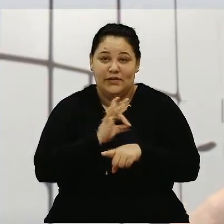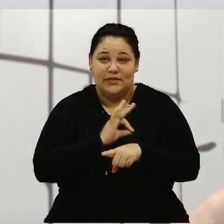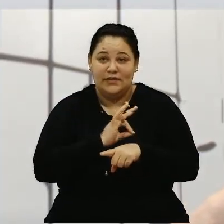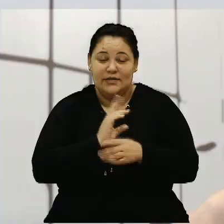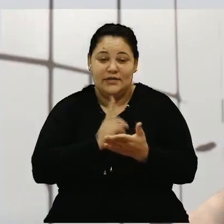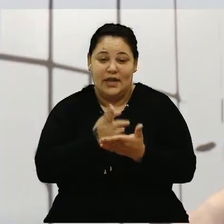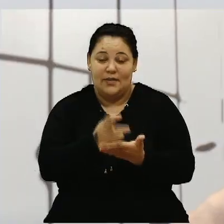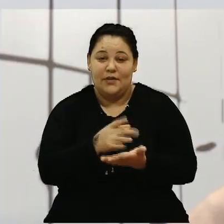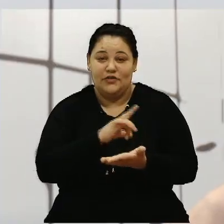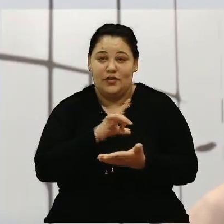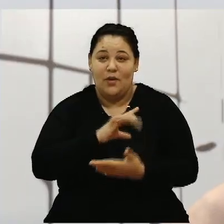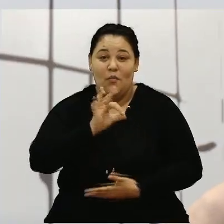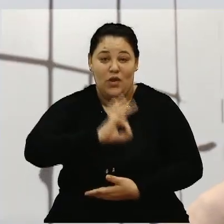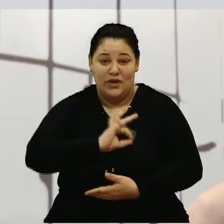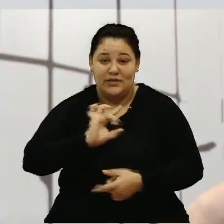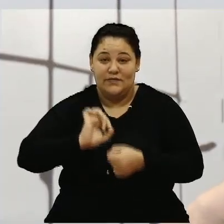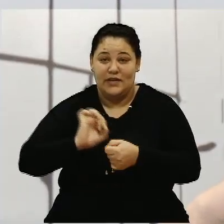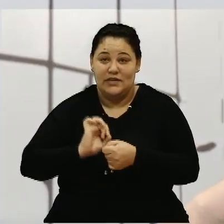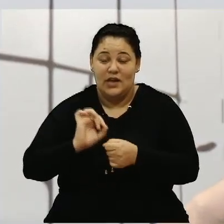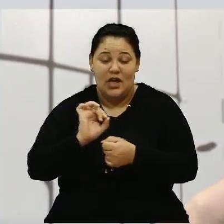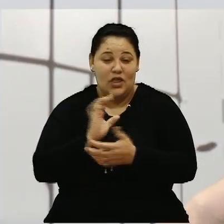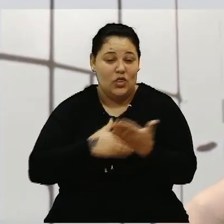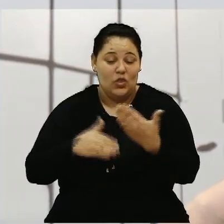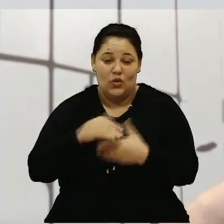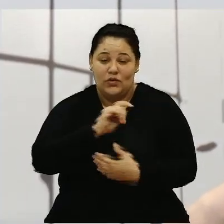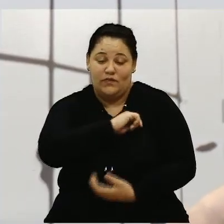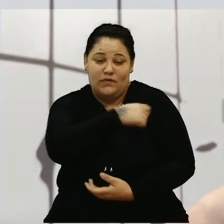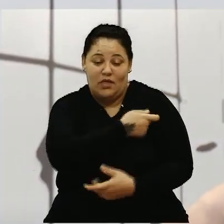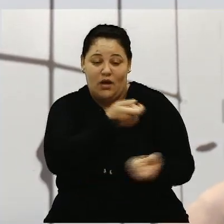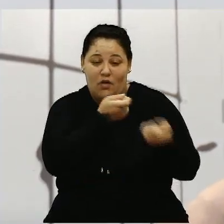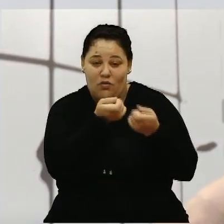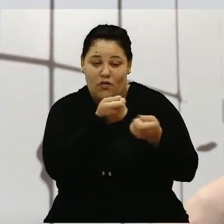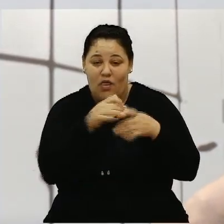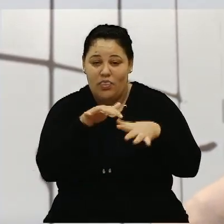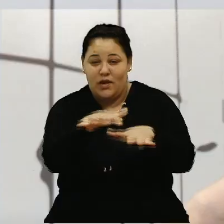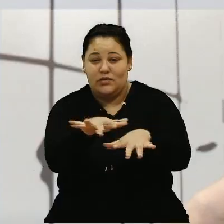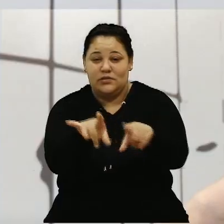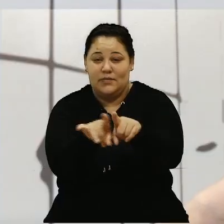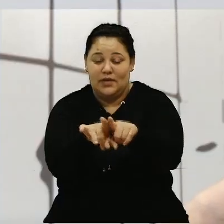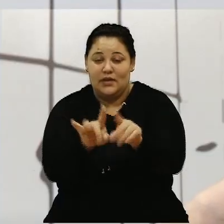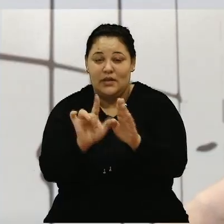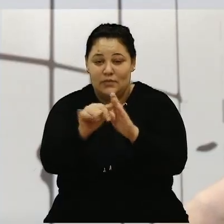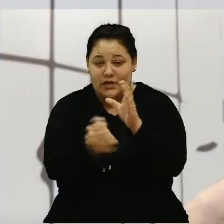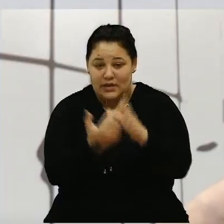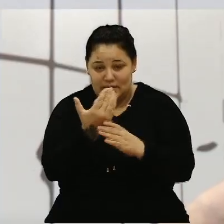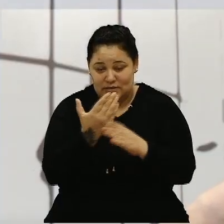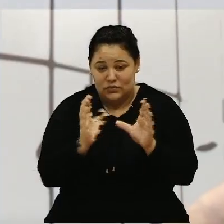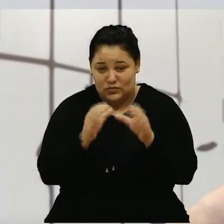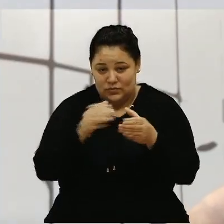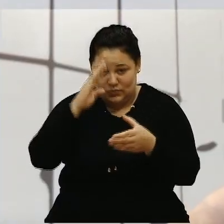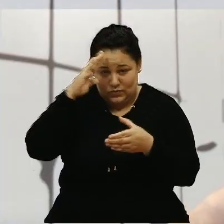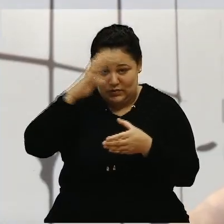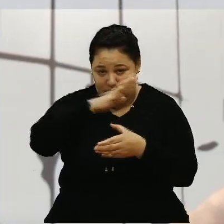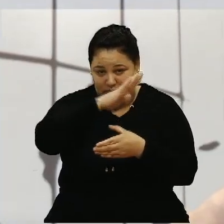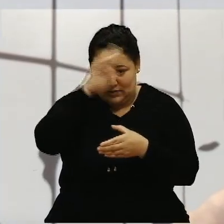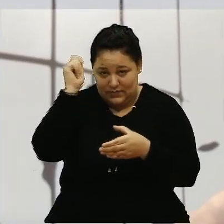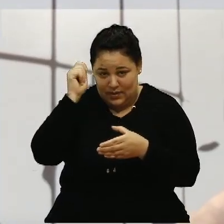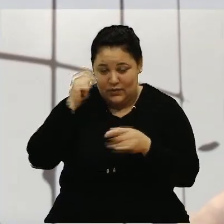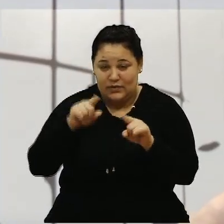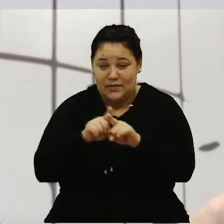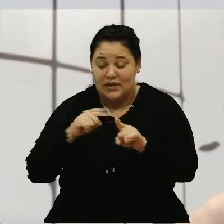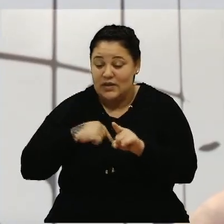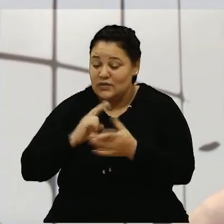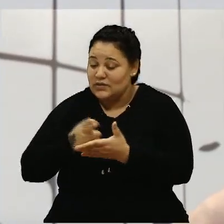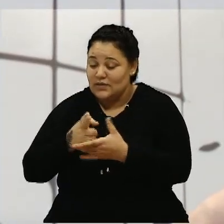tínhamos brigadianos que faziam toda a fiscalização de trânsito e assim por diante. Com a criação da Guarda Municipal, eu sempre defendi que a